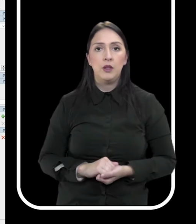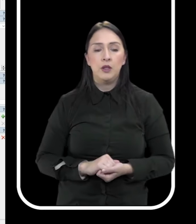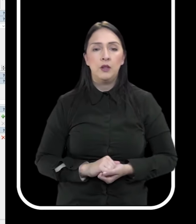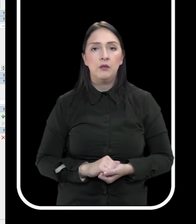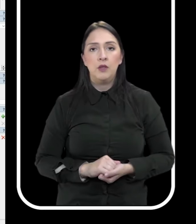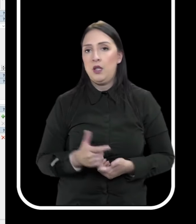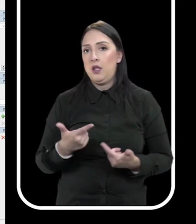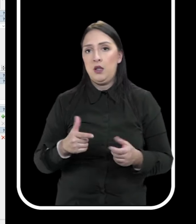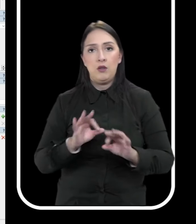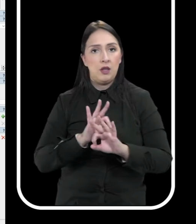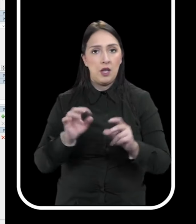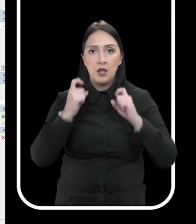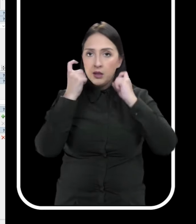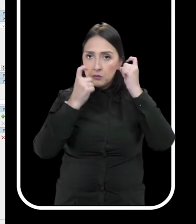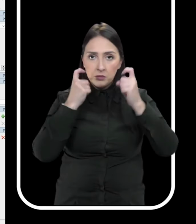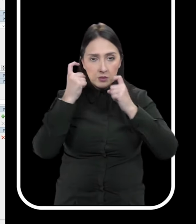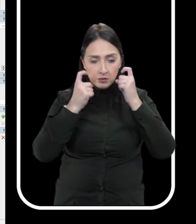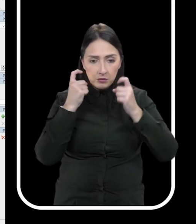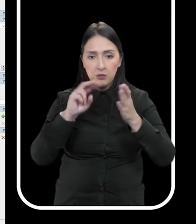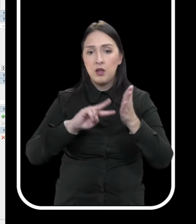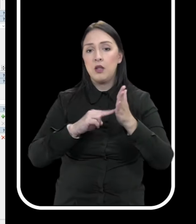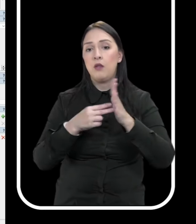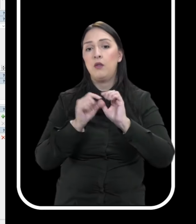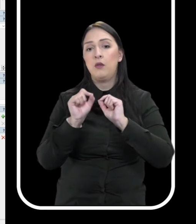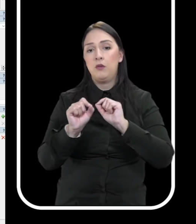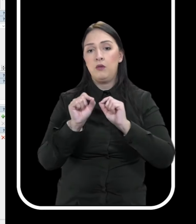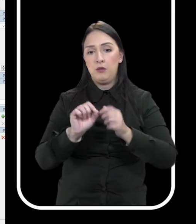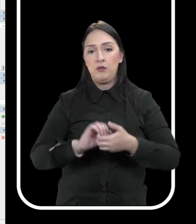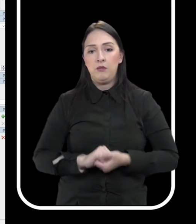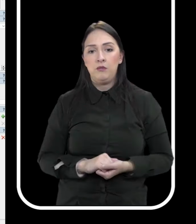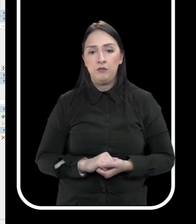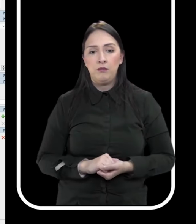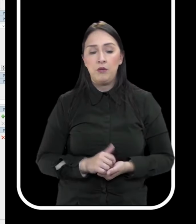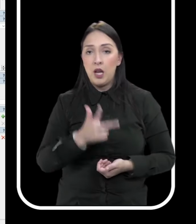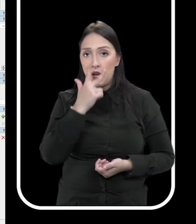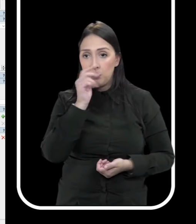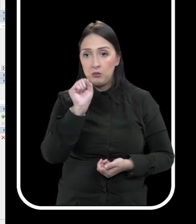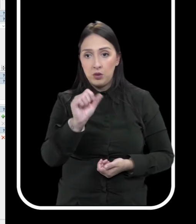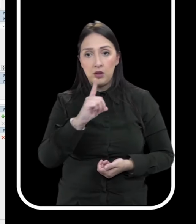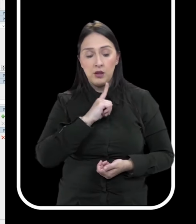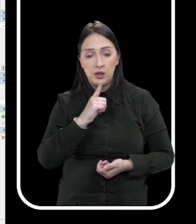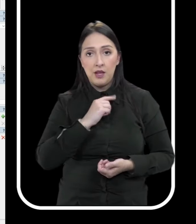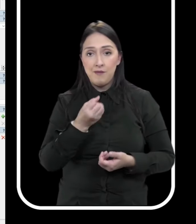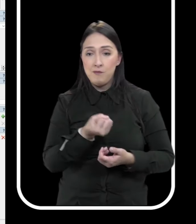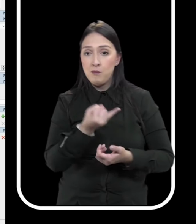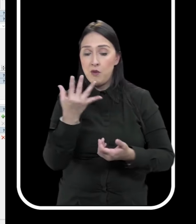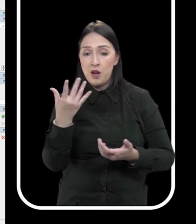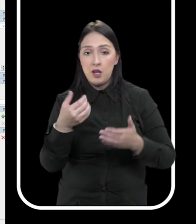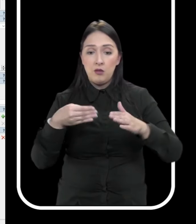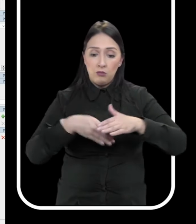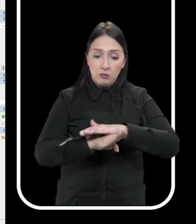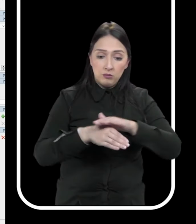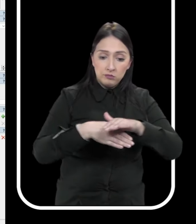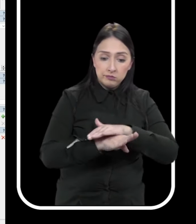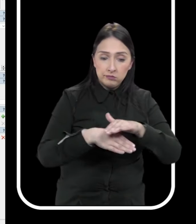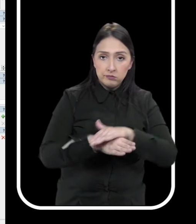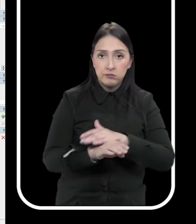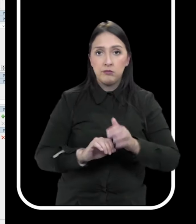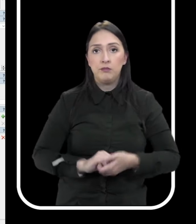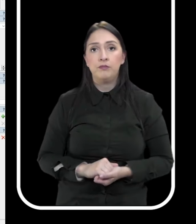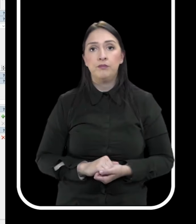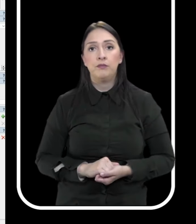empurrada adiante sem nenhuma preocupação. Então, o que significa o seguinte, provavelmente vamos ter bastante estoque aqui. é